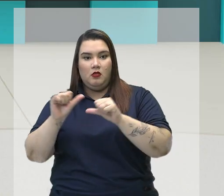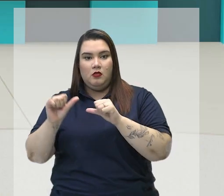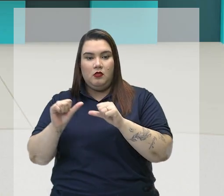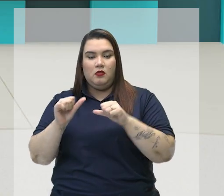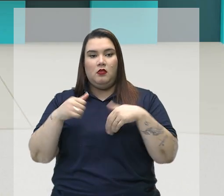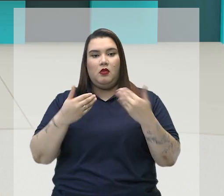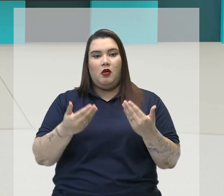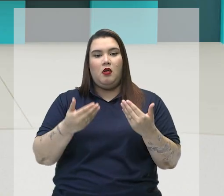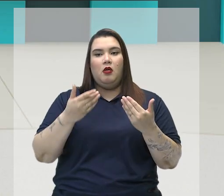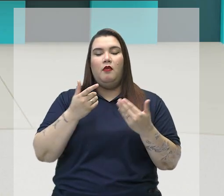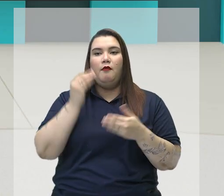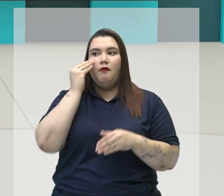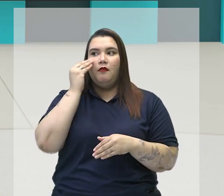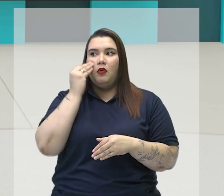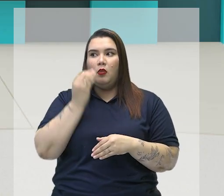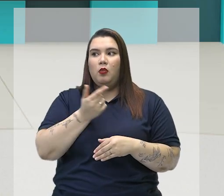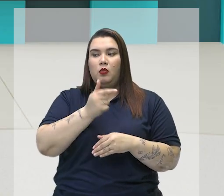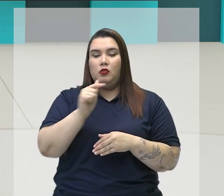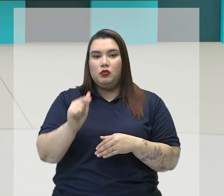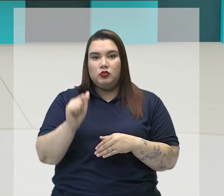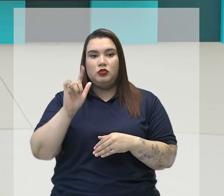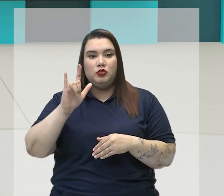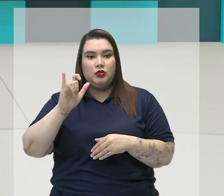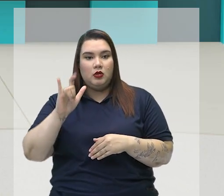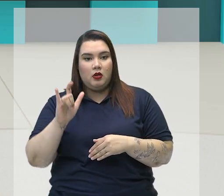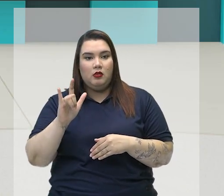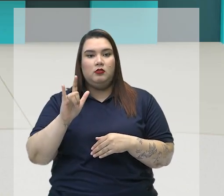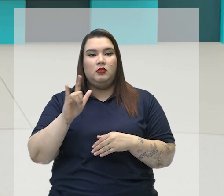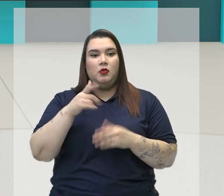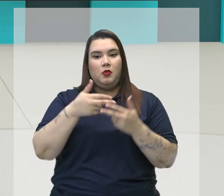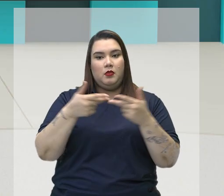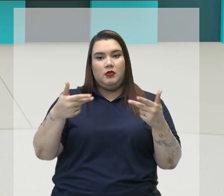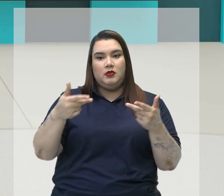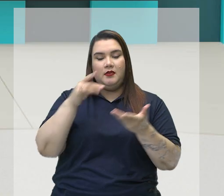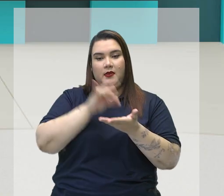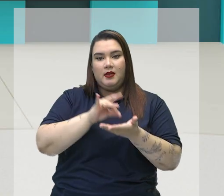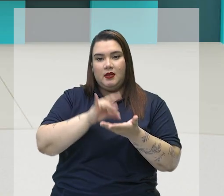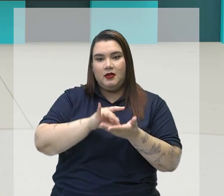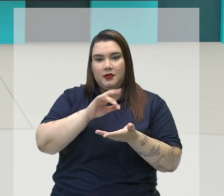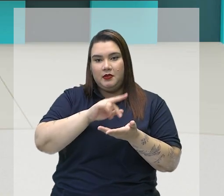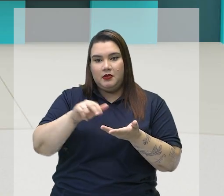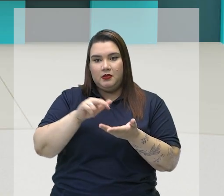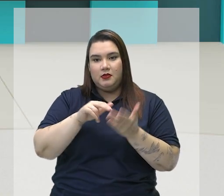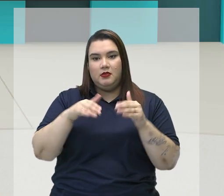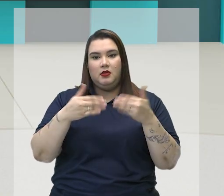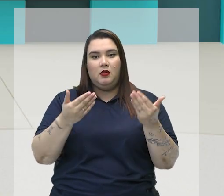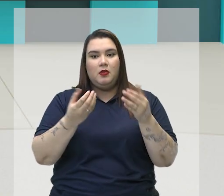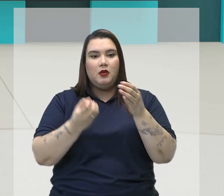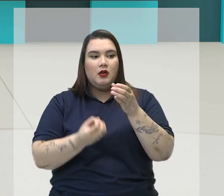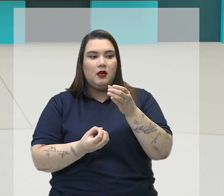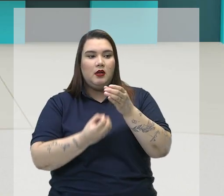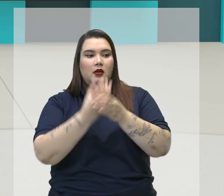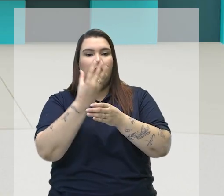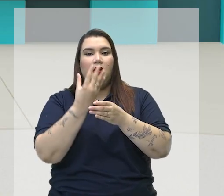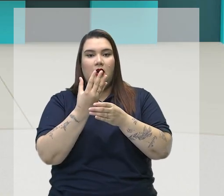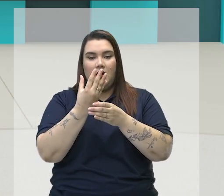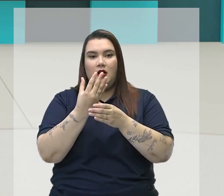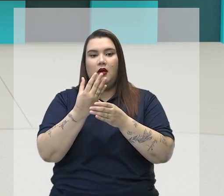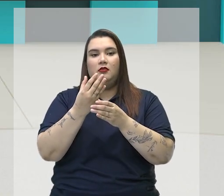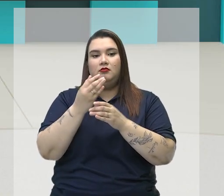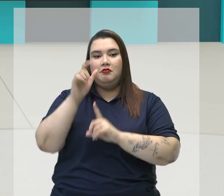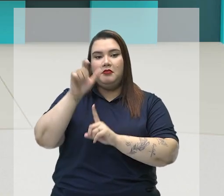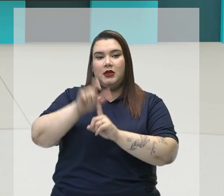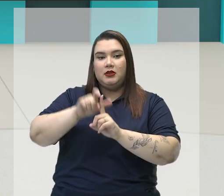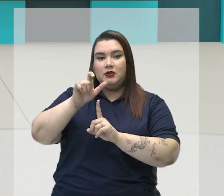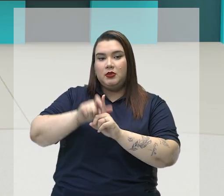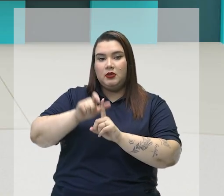E visitar outros perfis. Coisas que não são reais. e acaba criando uma